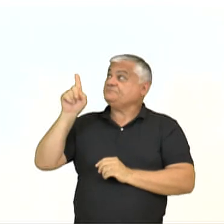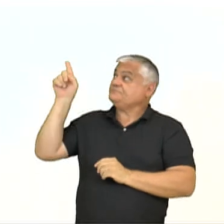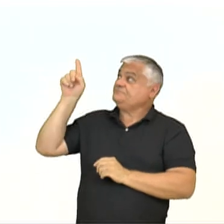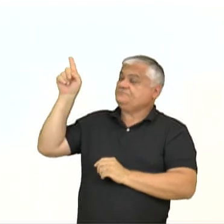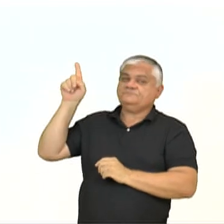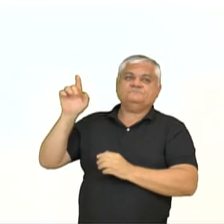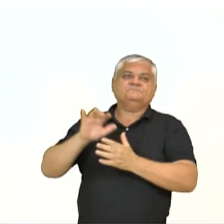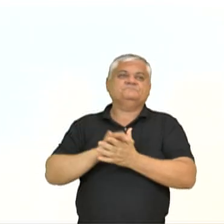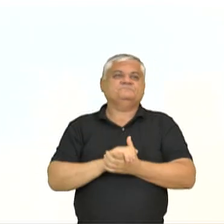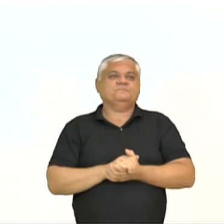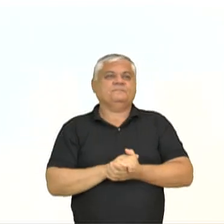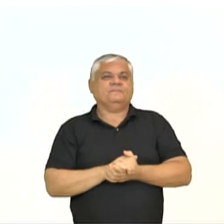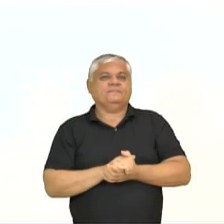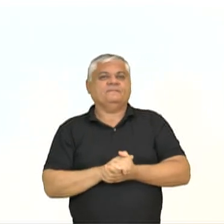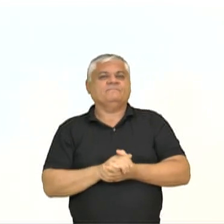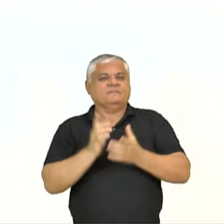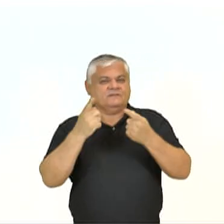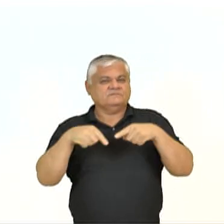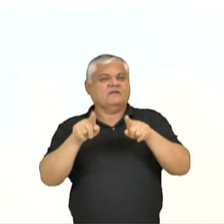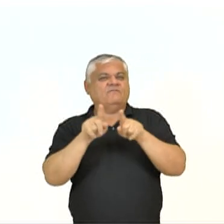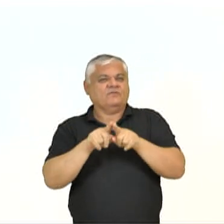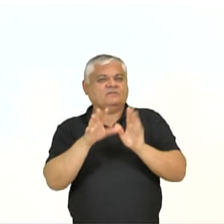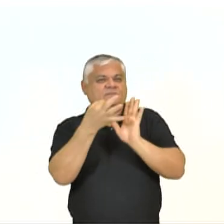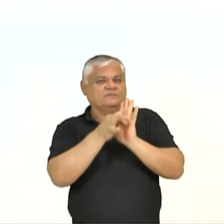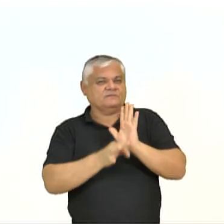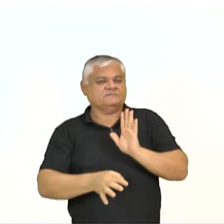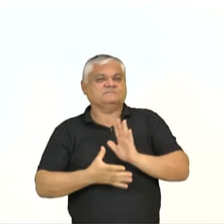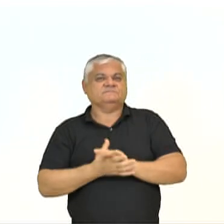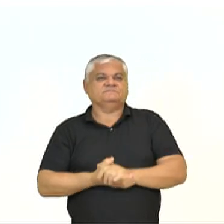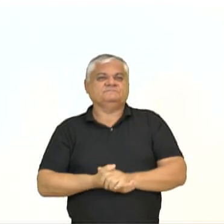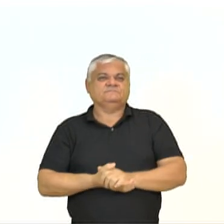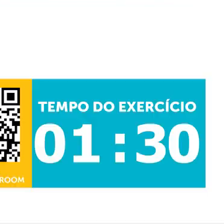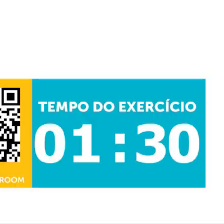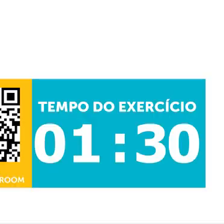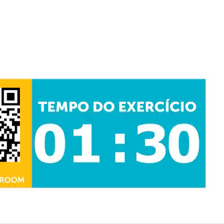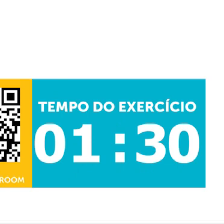Observem essa situação e já voltamos para a correção.